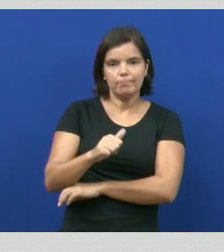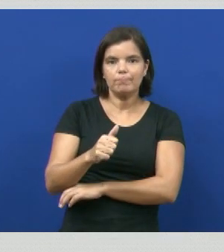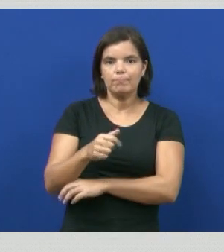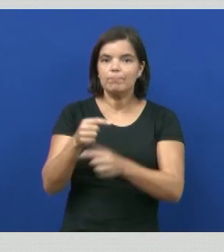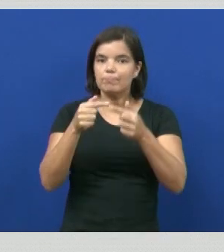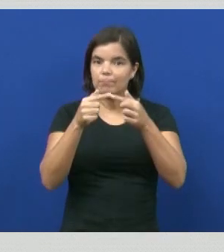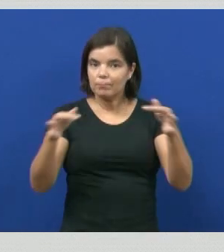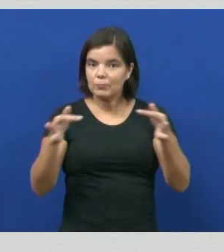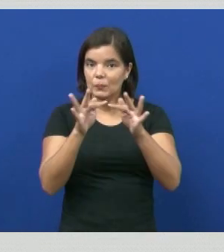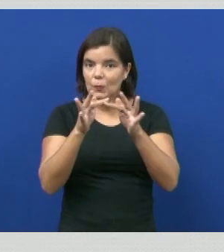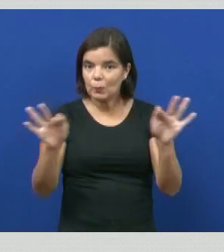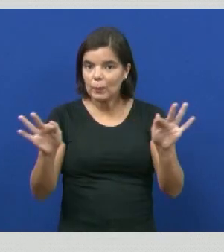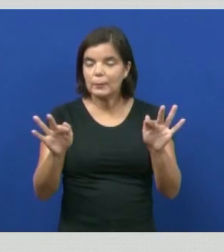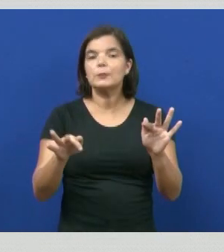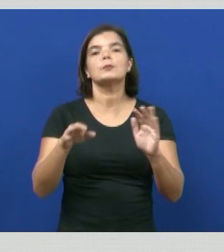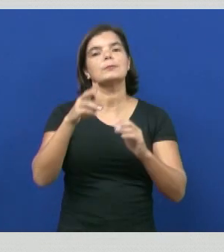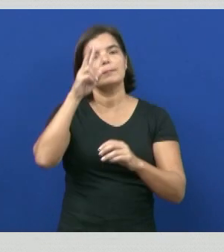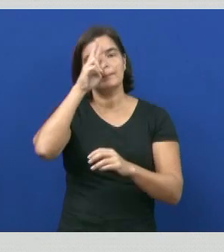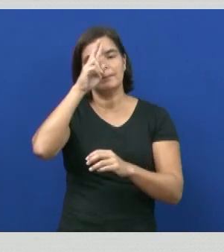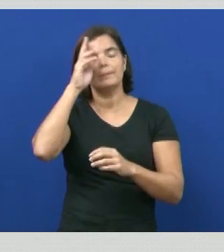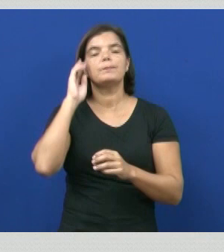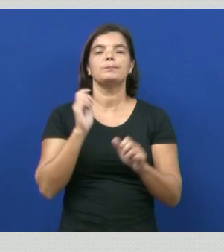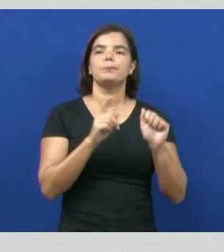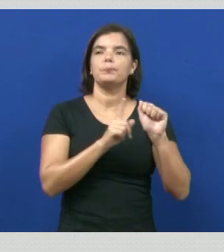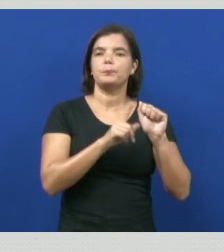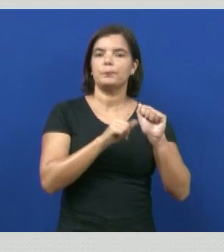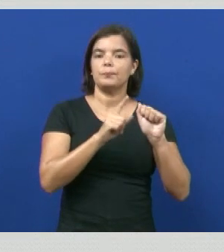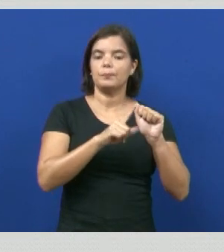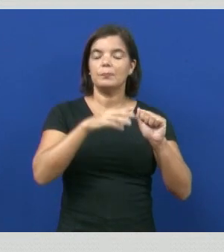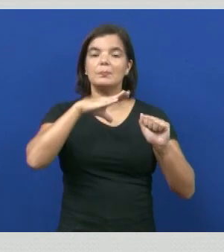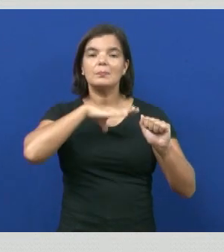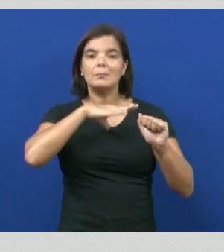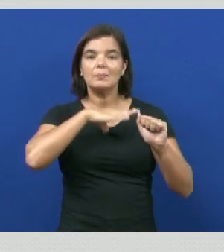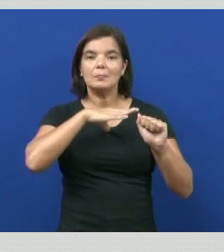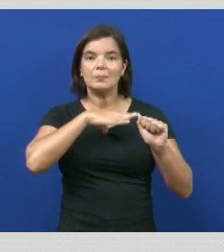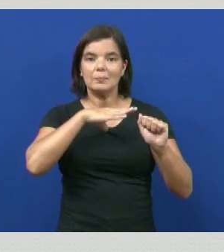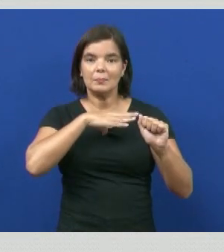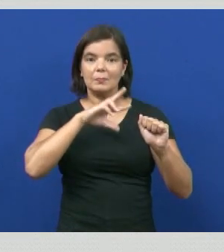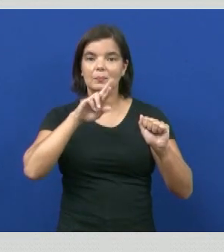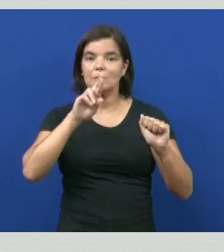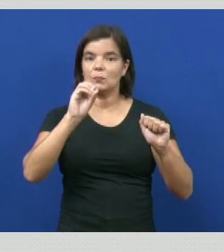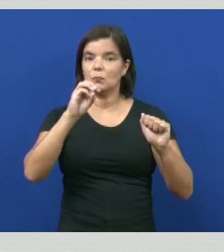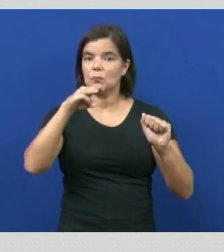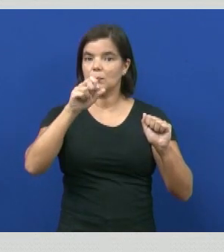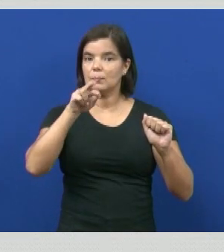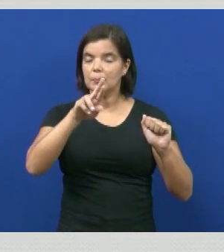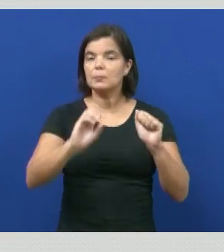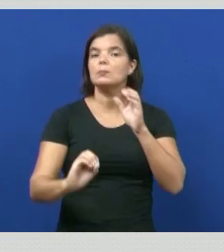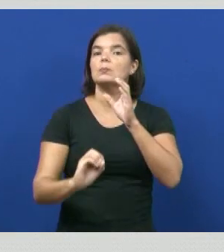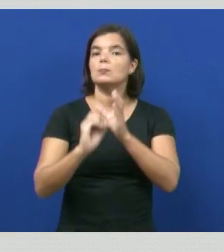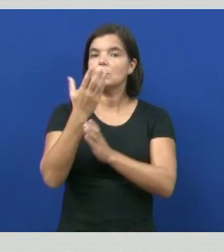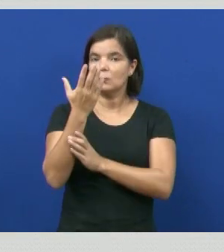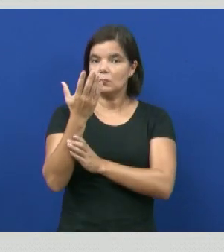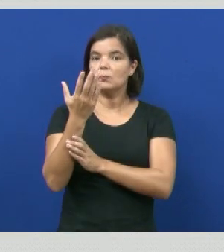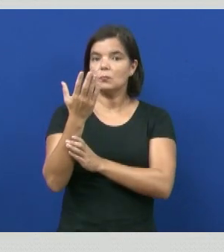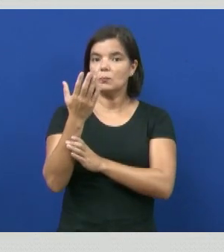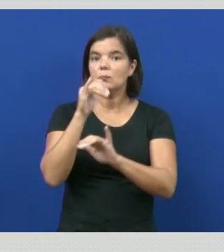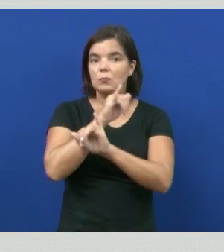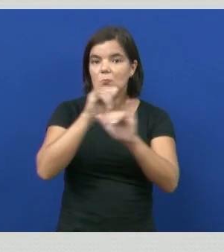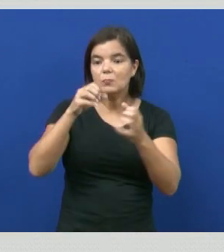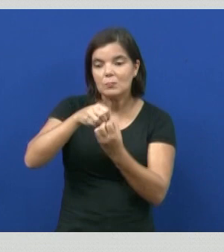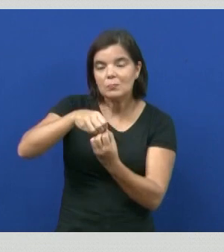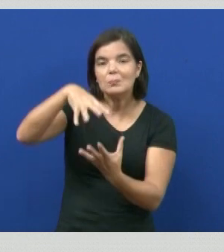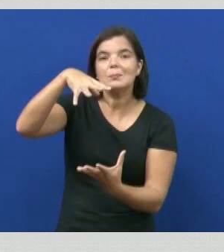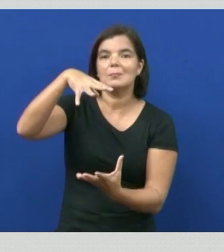abaixo retirados do conto. Letra A. Naquela pequena cidade, as romarias começaram quando correu o boato do